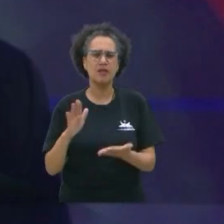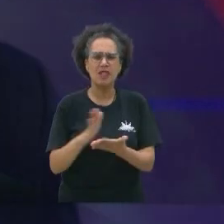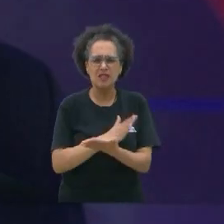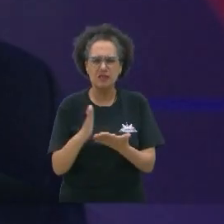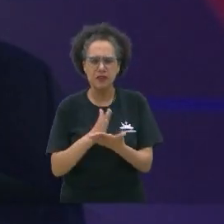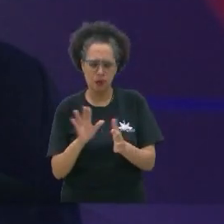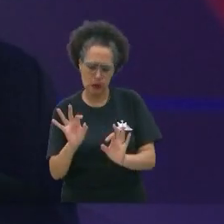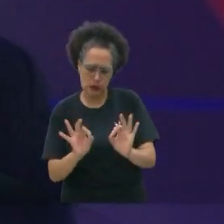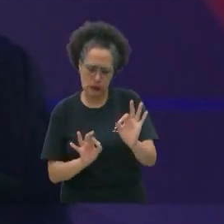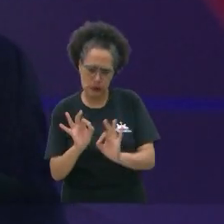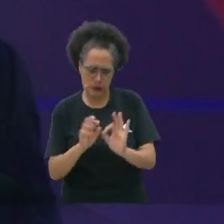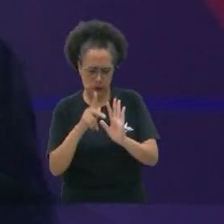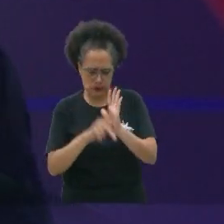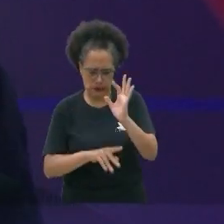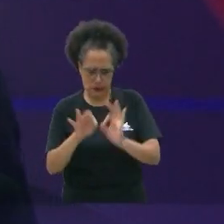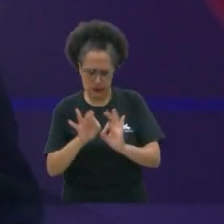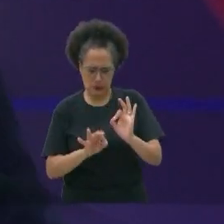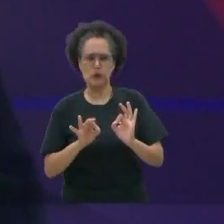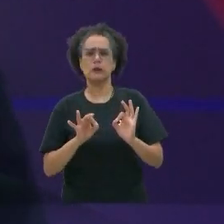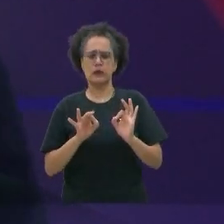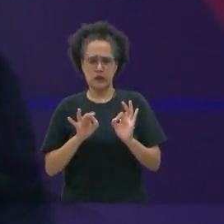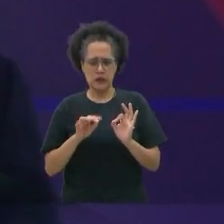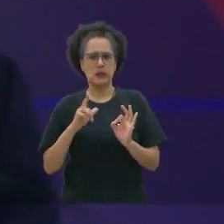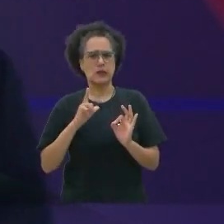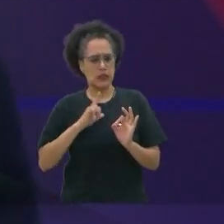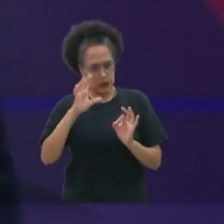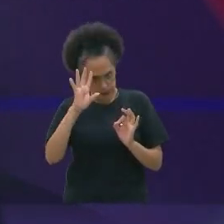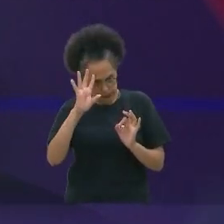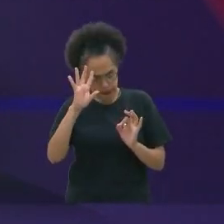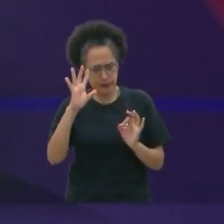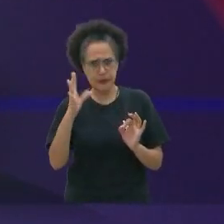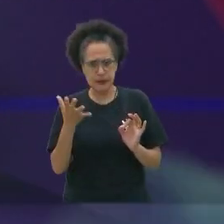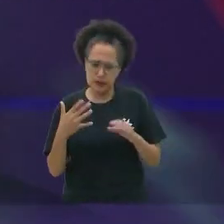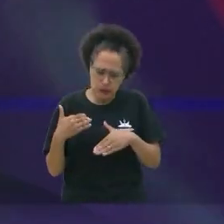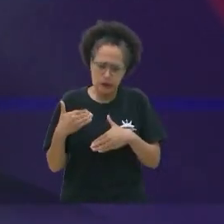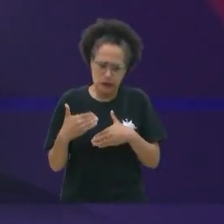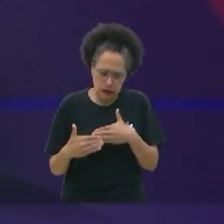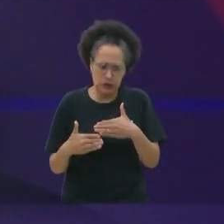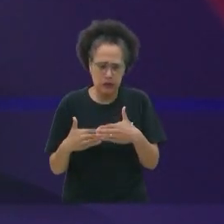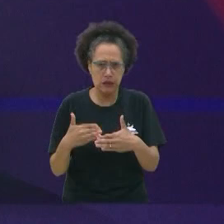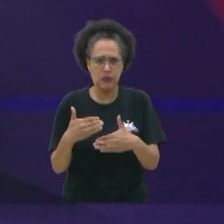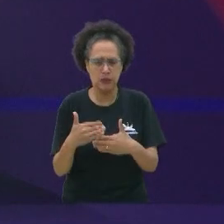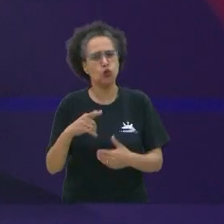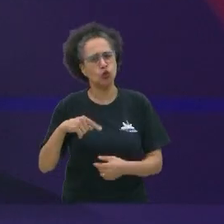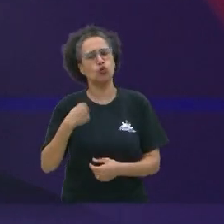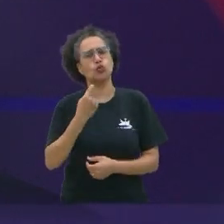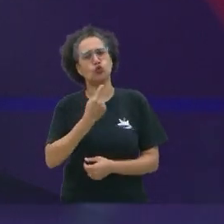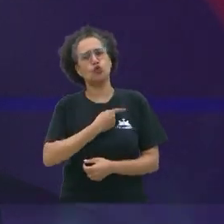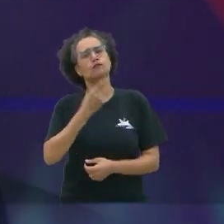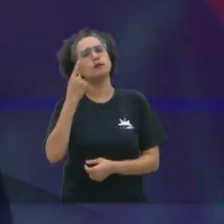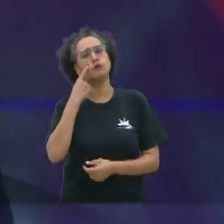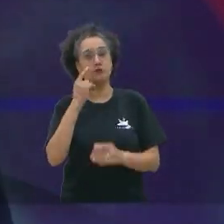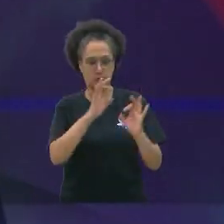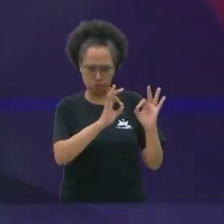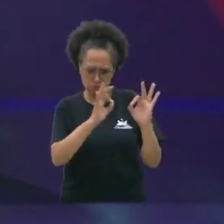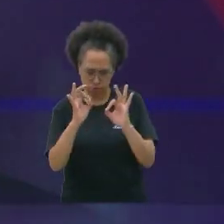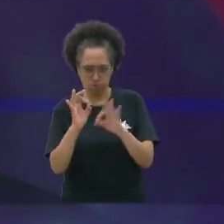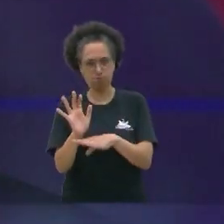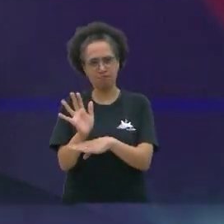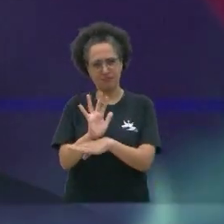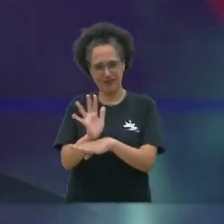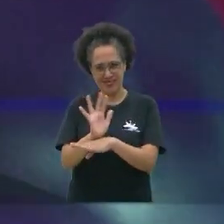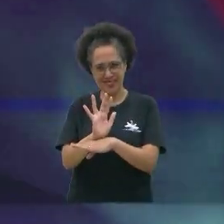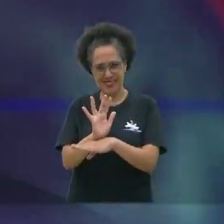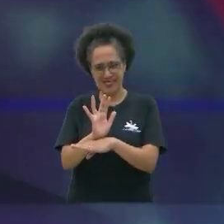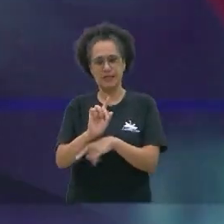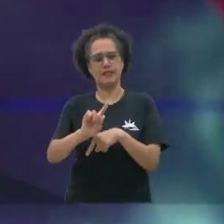fazemos projetos e tem circunstâncias, né, que vão desenrolando. Então nós vamos acompanhar esse vídeo e aí na sequência nós